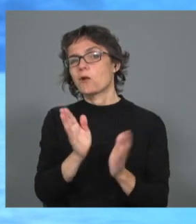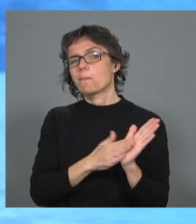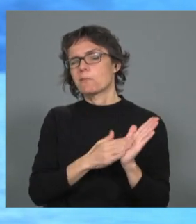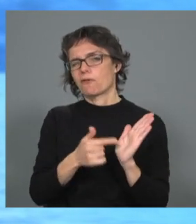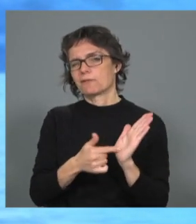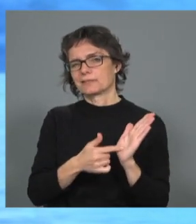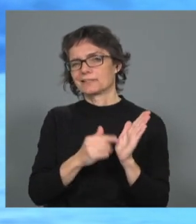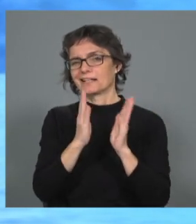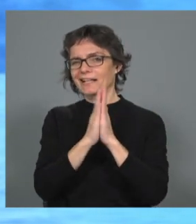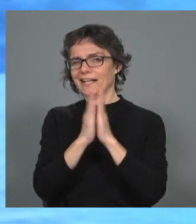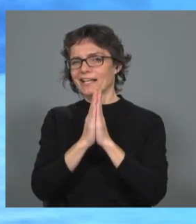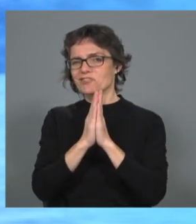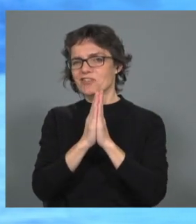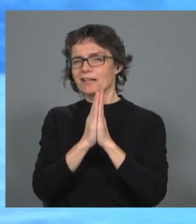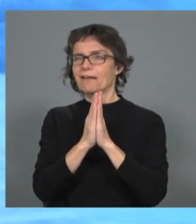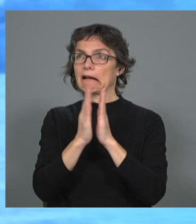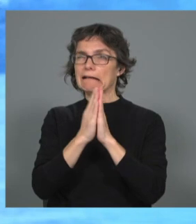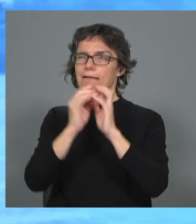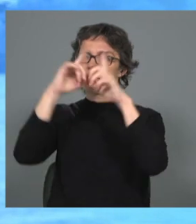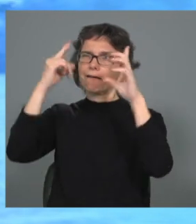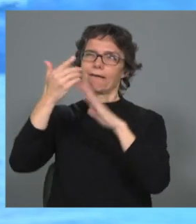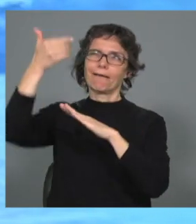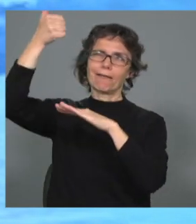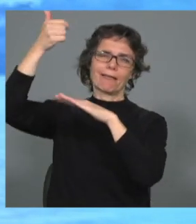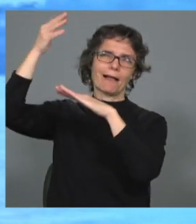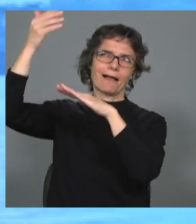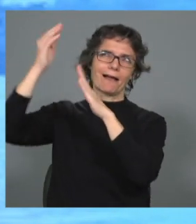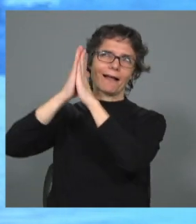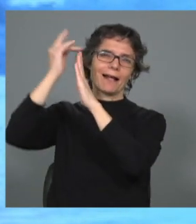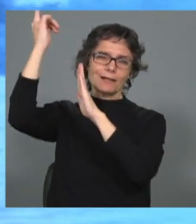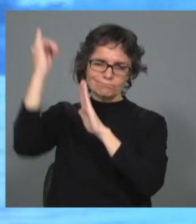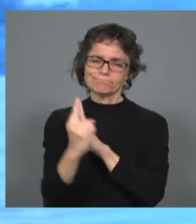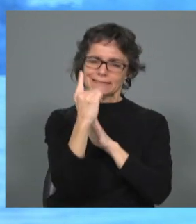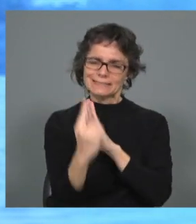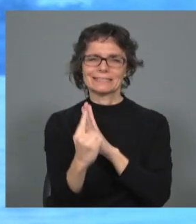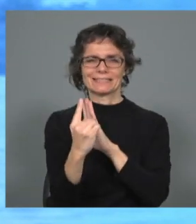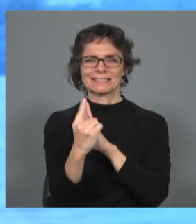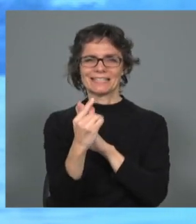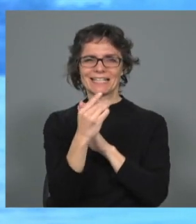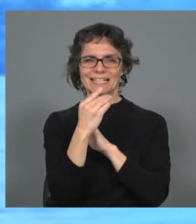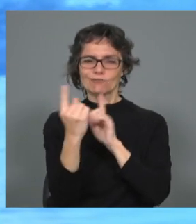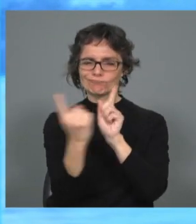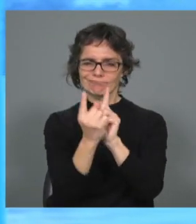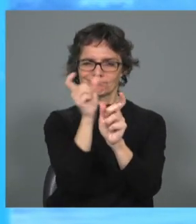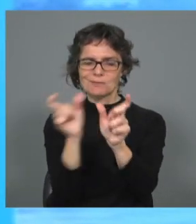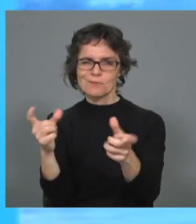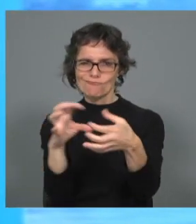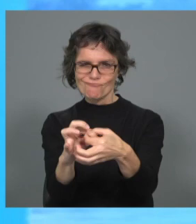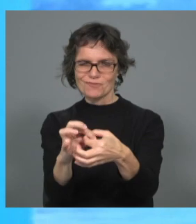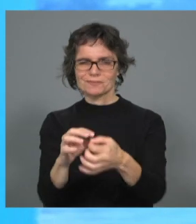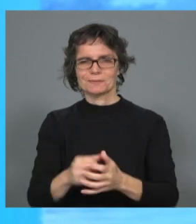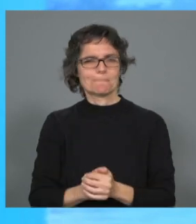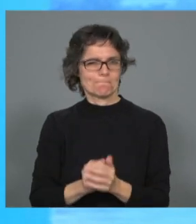das pessoas, que é real e nem sempre a ideal sonhada, mas a realidade tem caminhos muito diferentes,